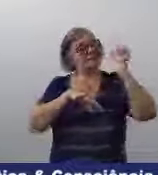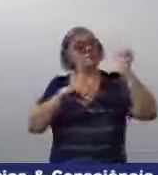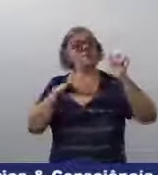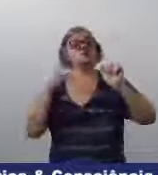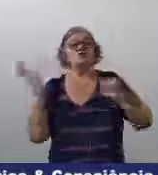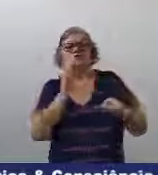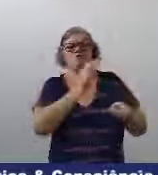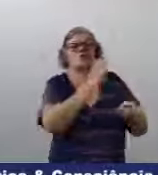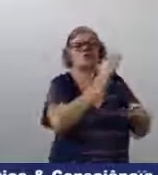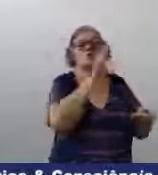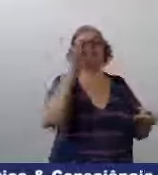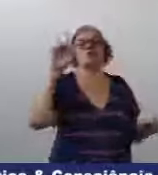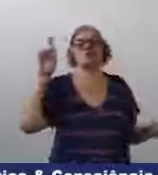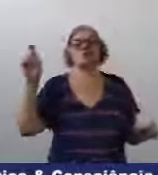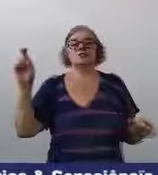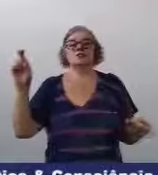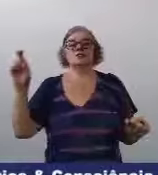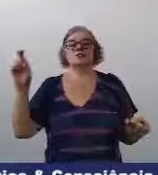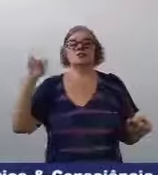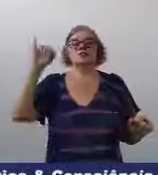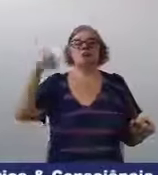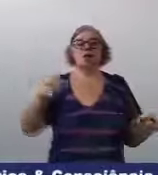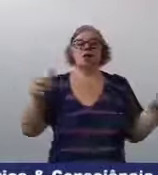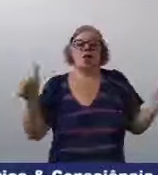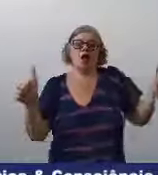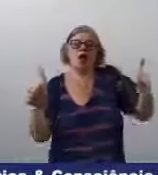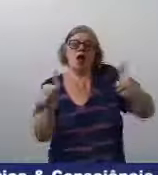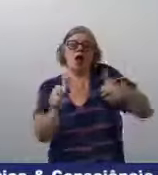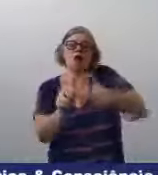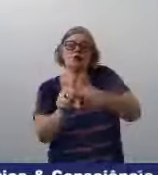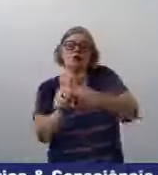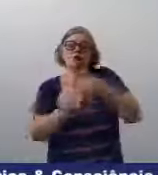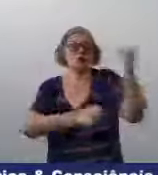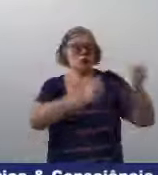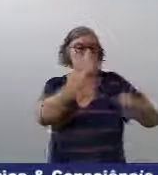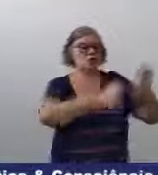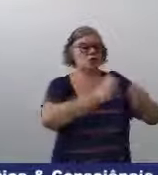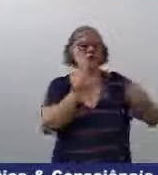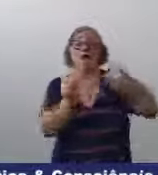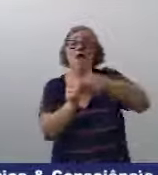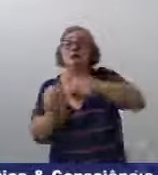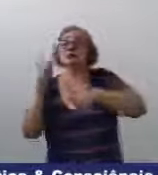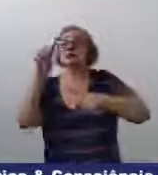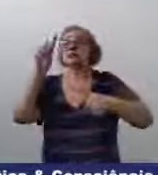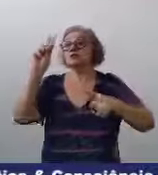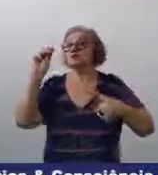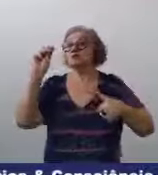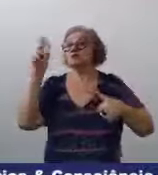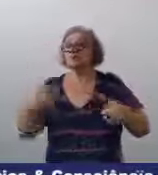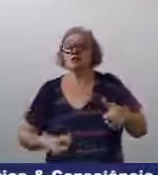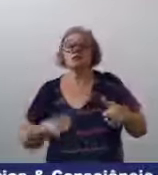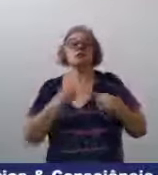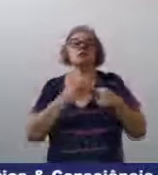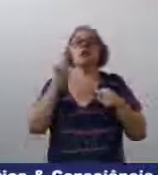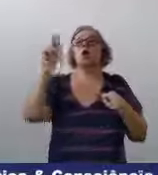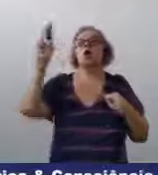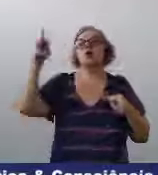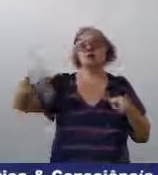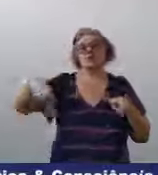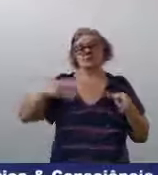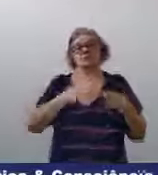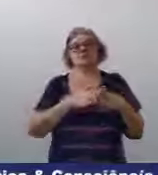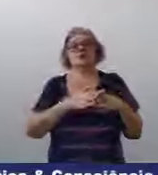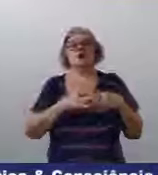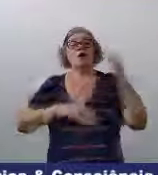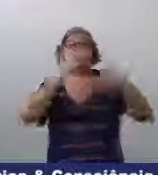velocidade relativa. Mas e se eles viessem em sentidos contrários? Eles se aproximariam um do outro, 120 km em cada hora.